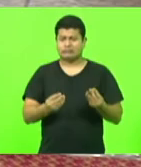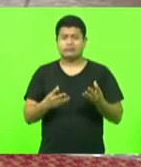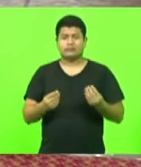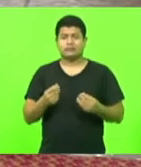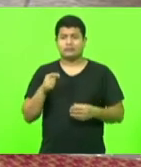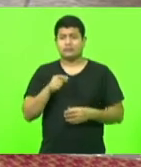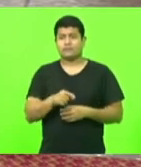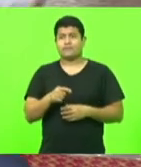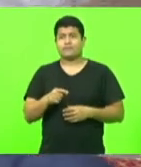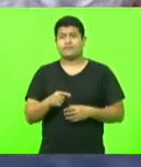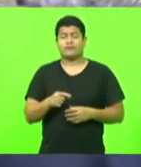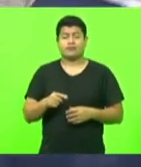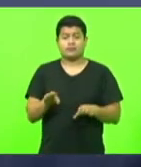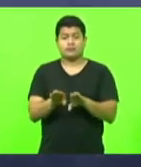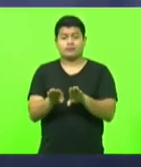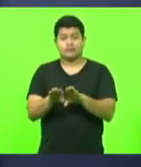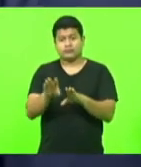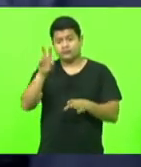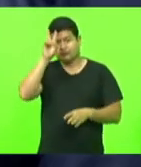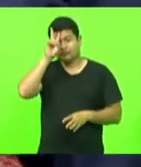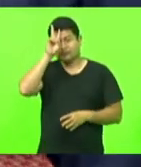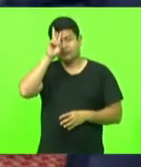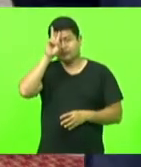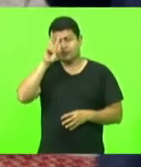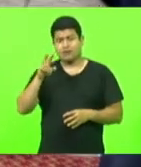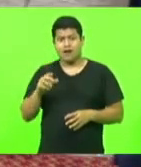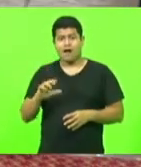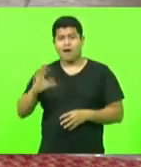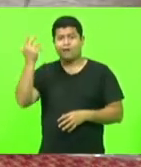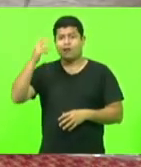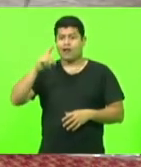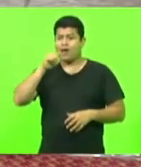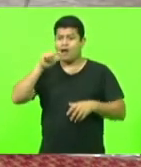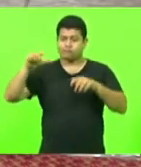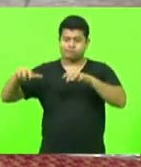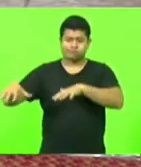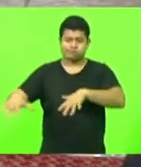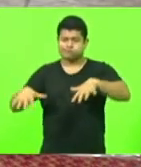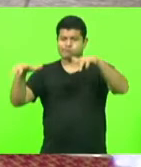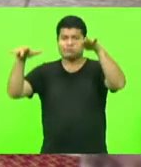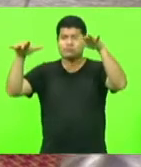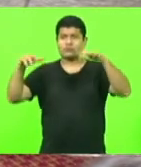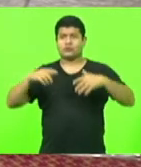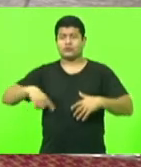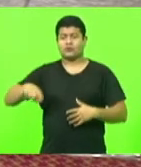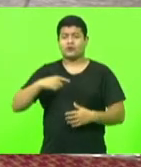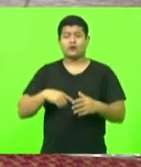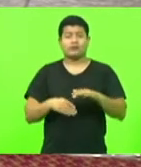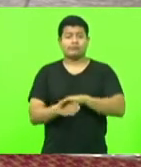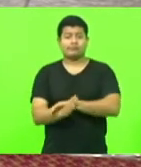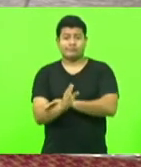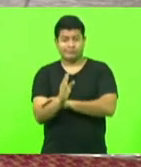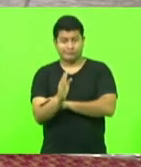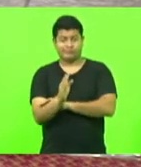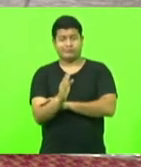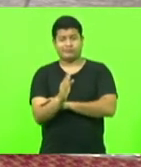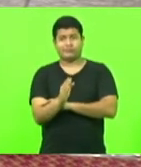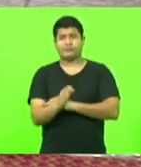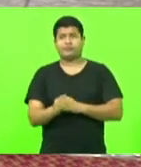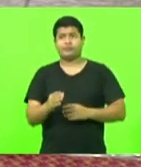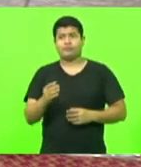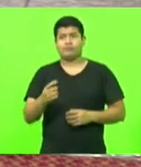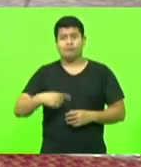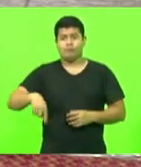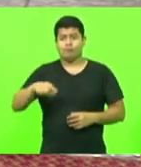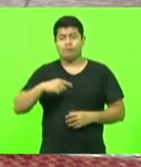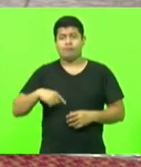pela história, seja de enchente, de... É, nós estamos acostumados e agora nós acabamos fazendo